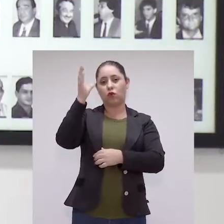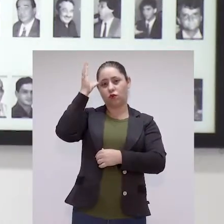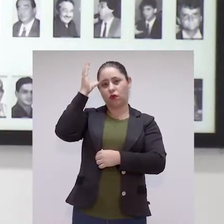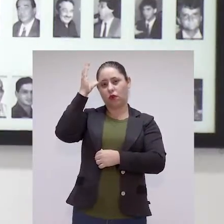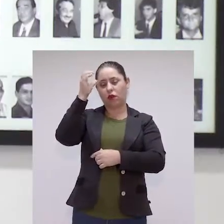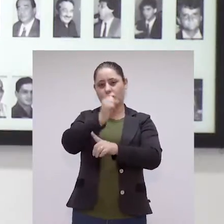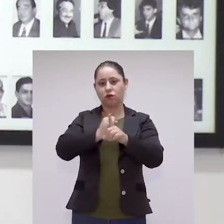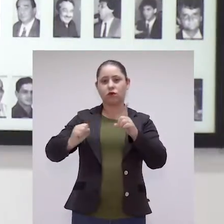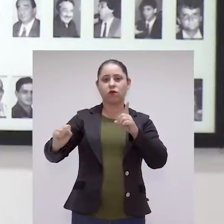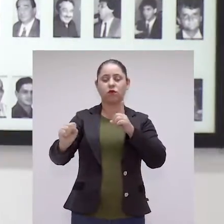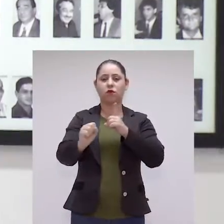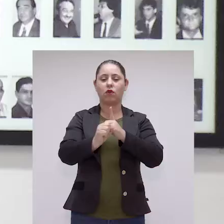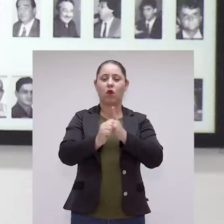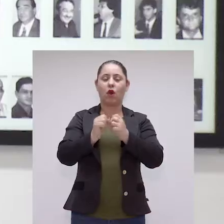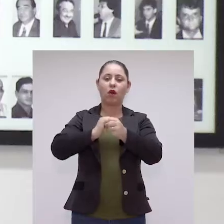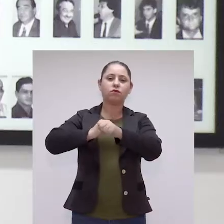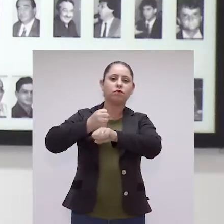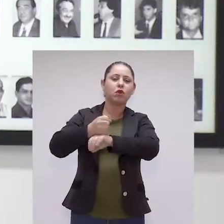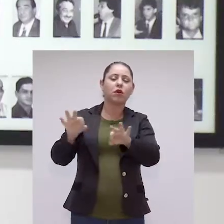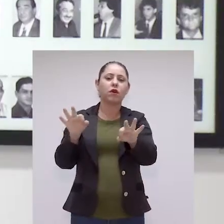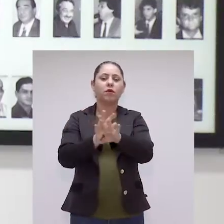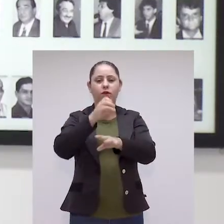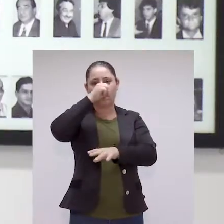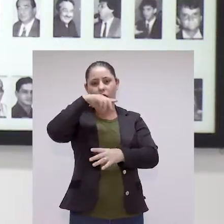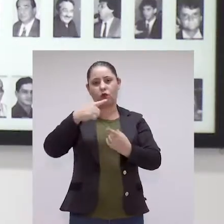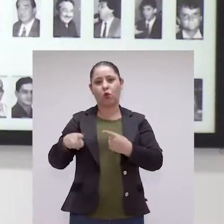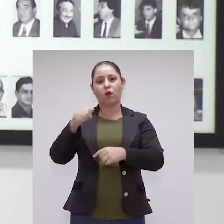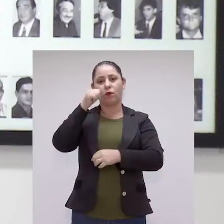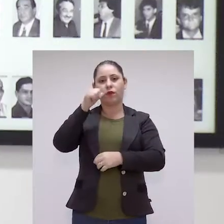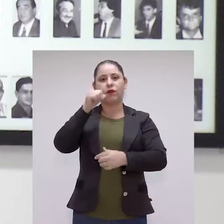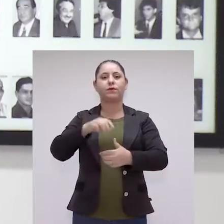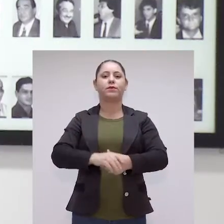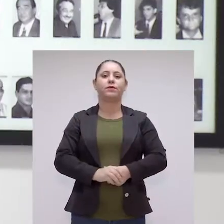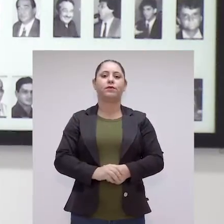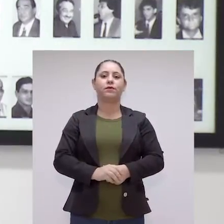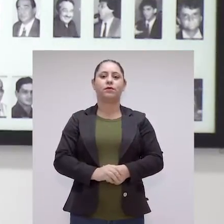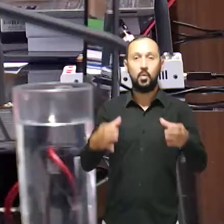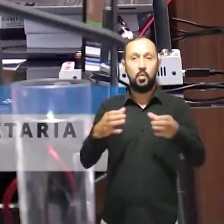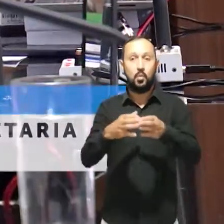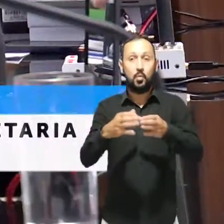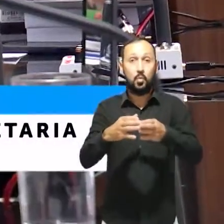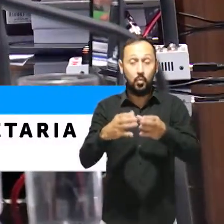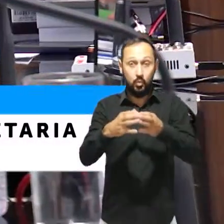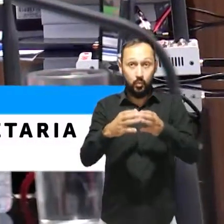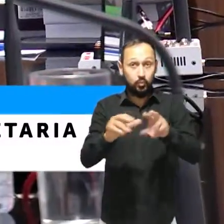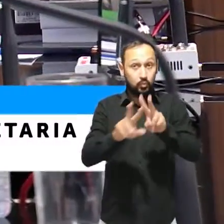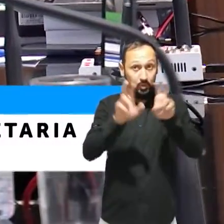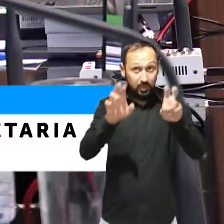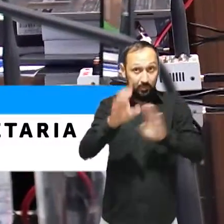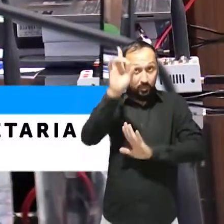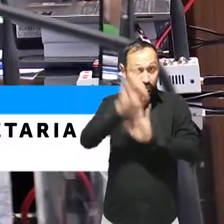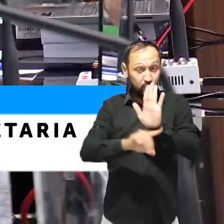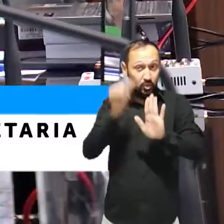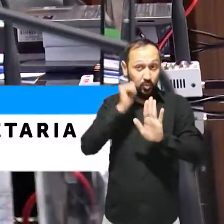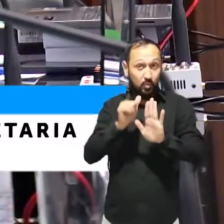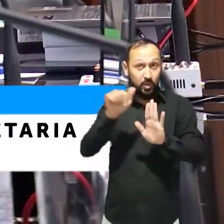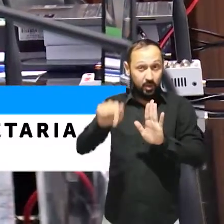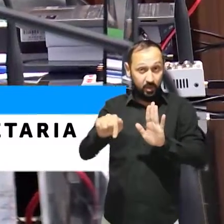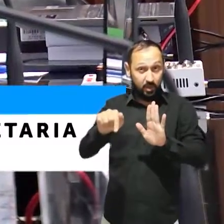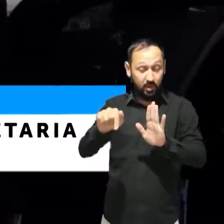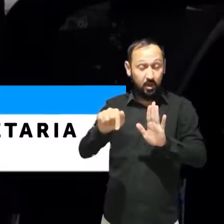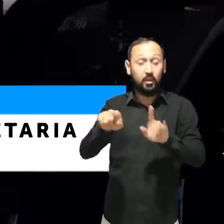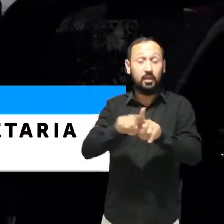Estado na conscientização da sociedade no combate à violência contra a mulher. A Comissão de Defesa dos Direitos da